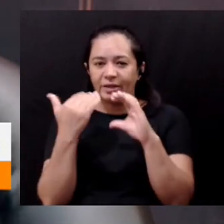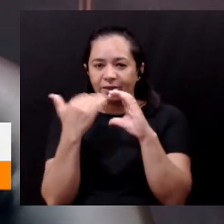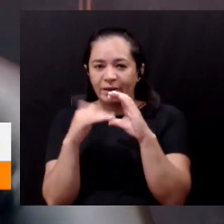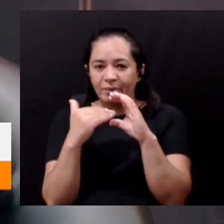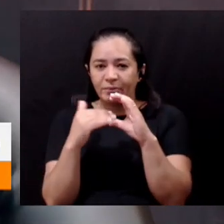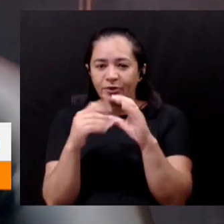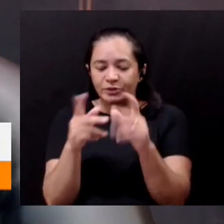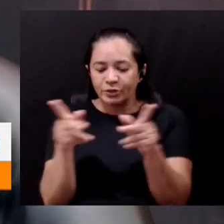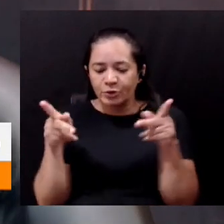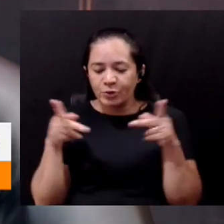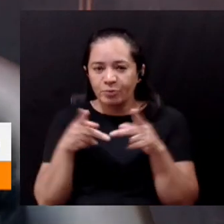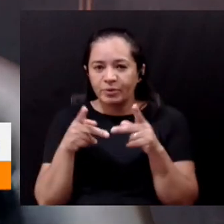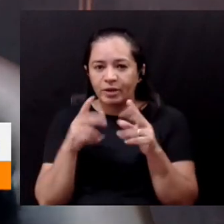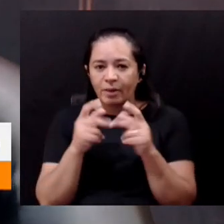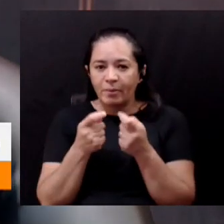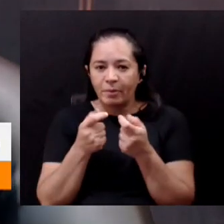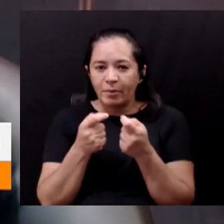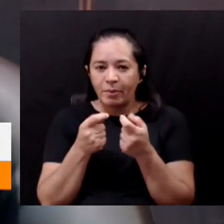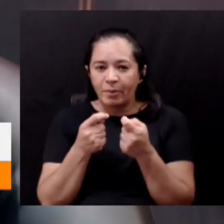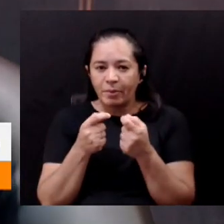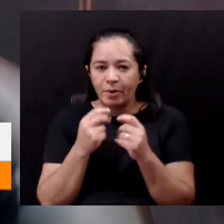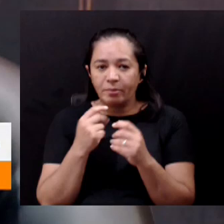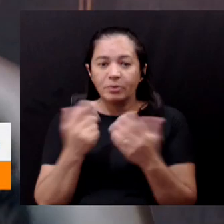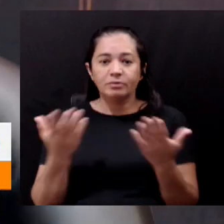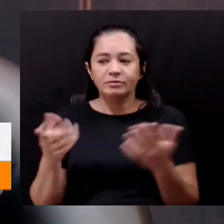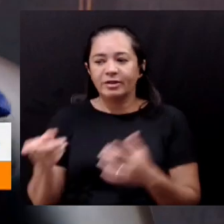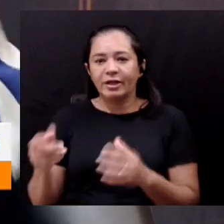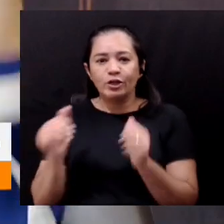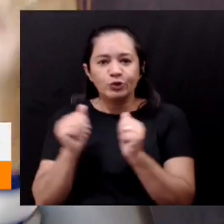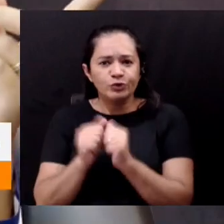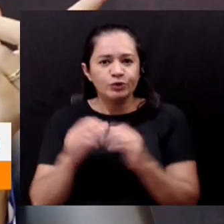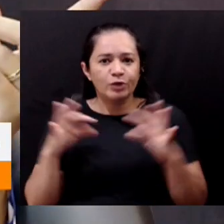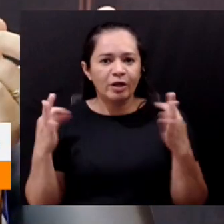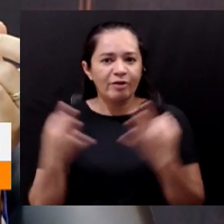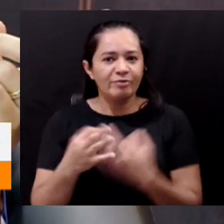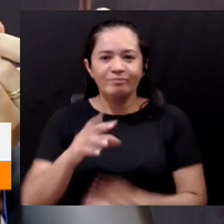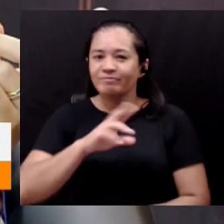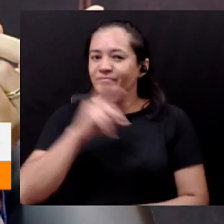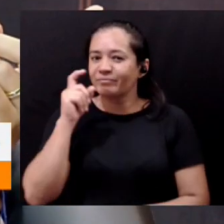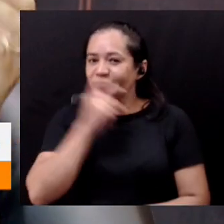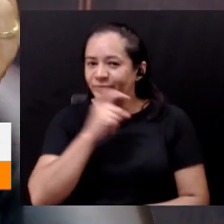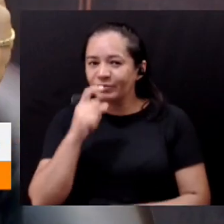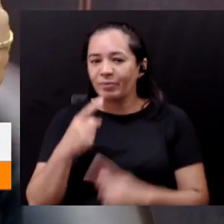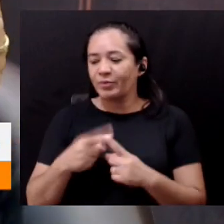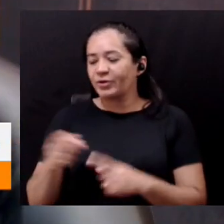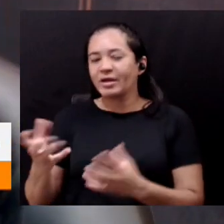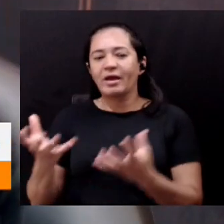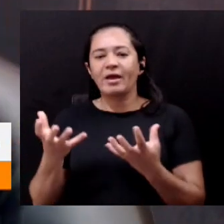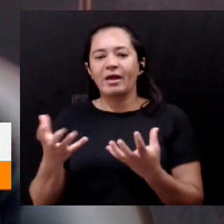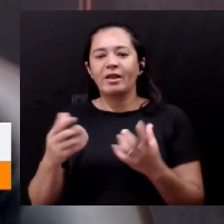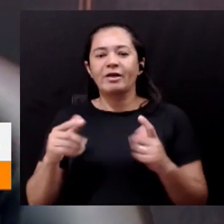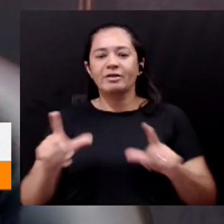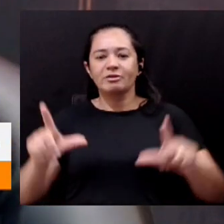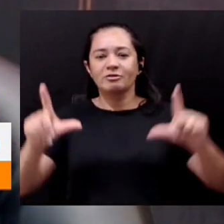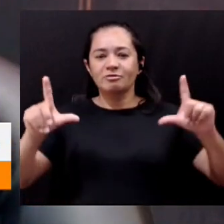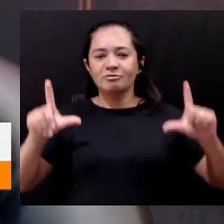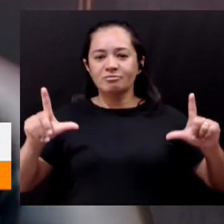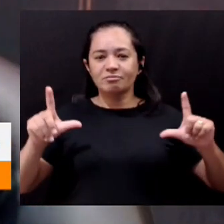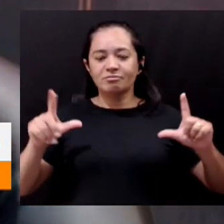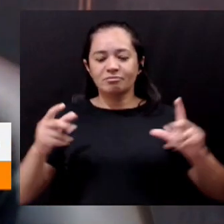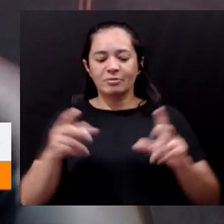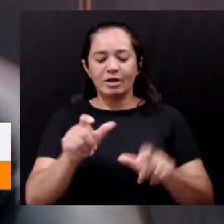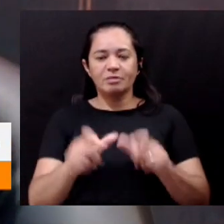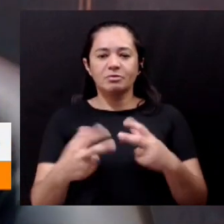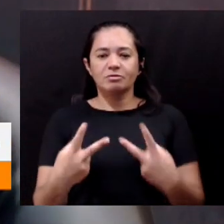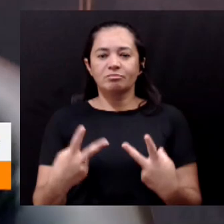respondendo mensagem. Então ela não está vivendo o valor dela, porque ela quer um reconhecimento externo. Então, de novo, acho que o meu